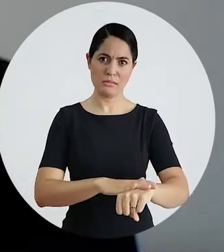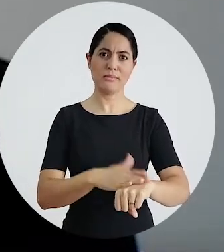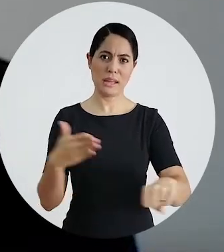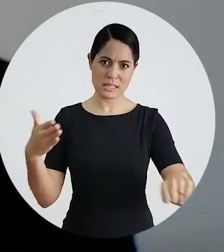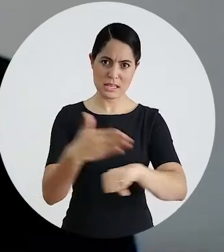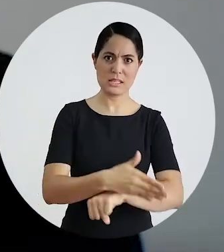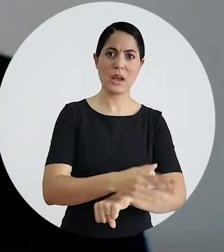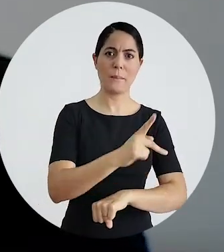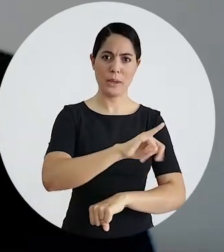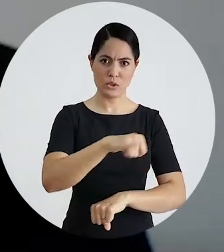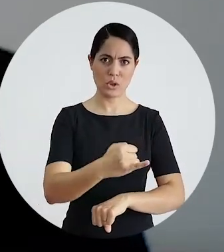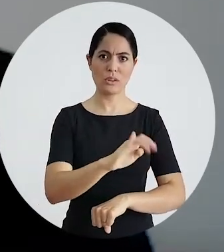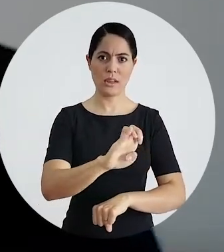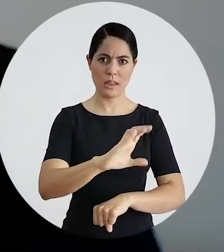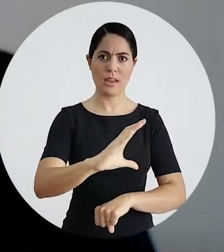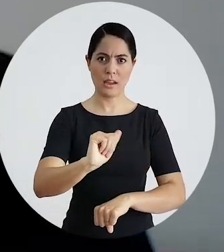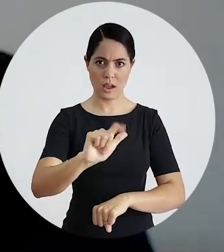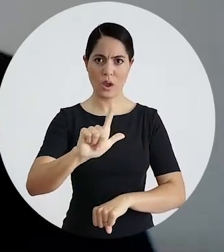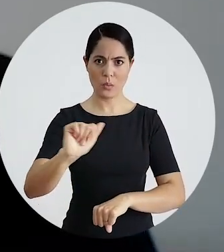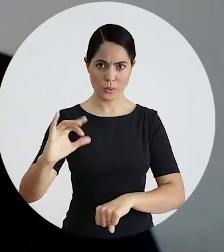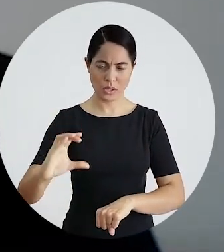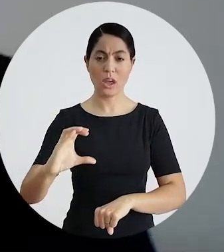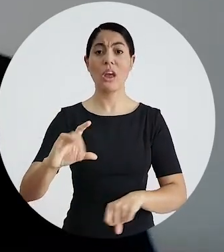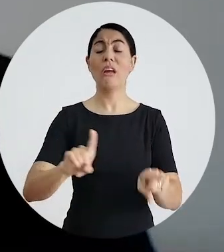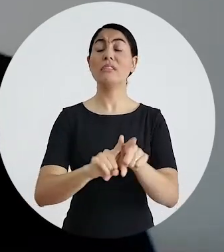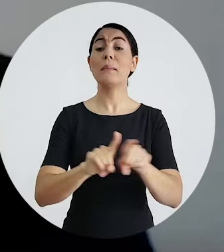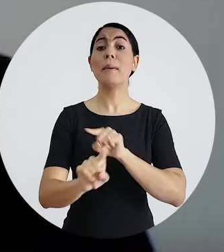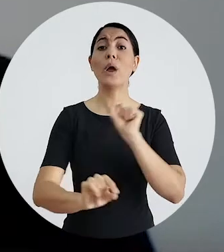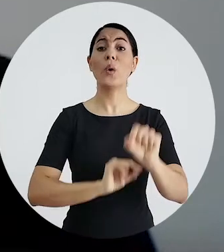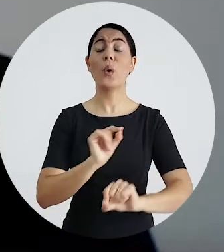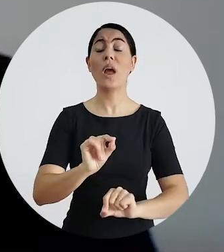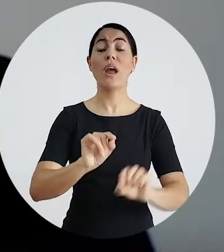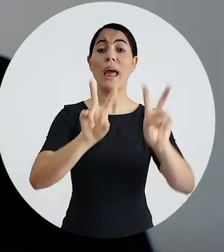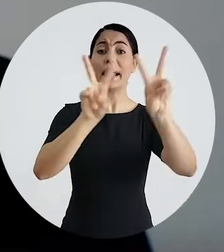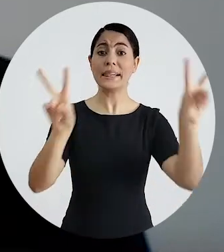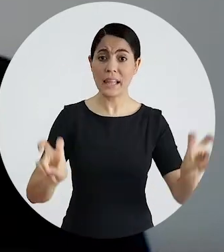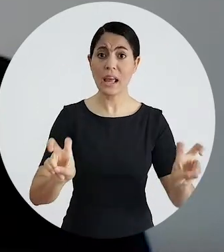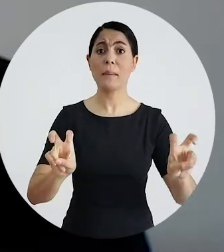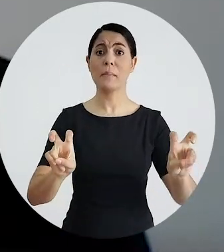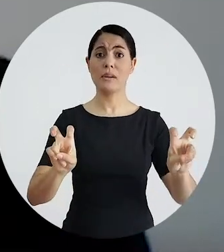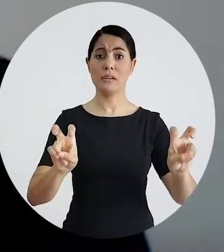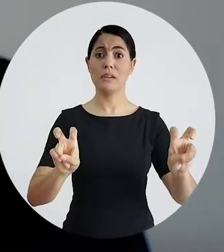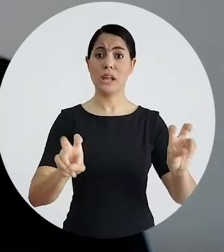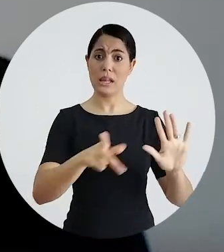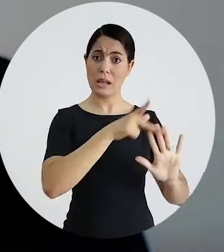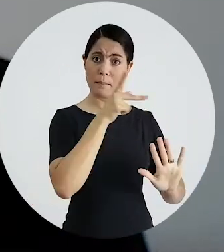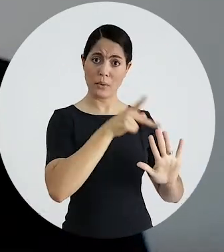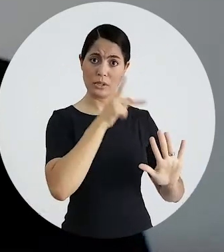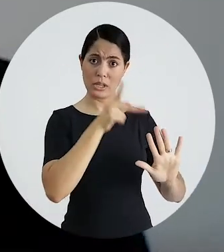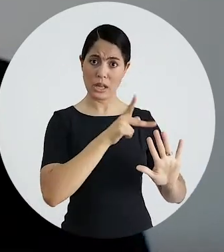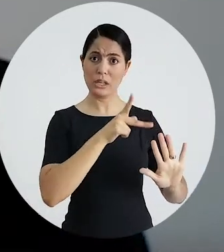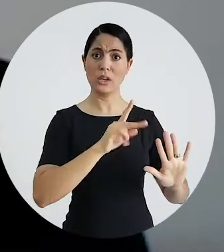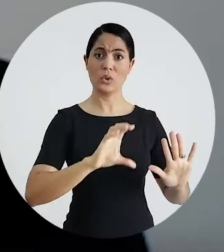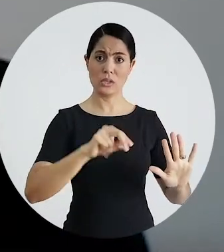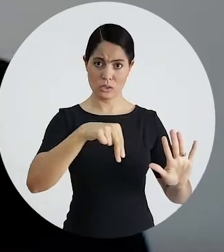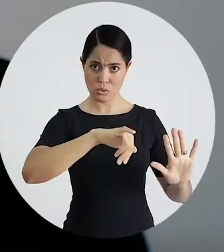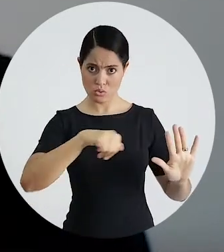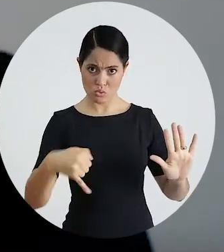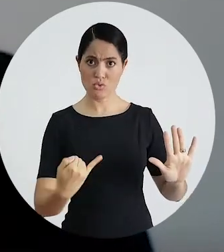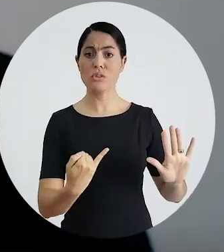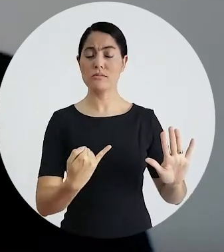PJ eCalc, e também aponta questões relativas à portaria do Conselho Nacional de